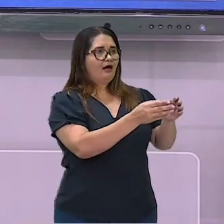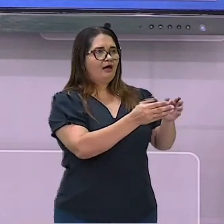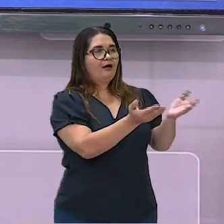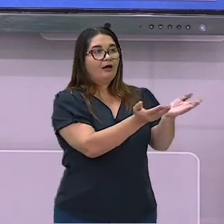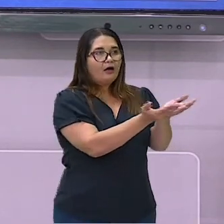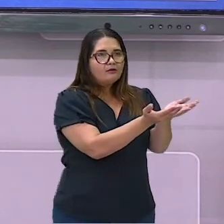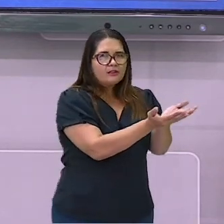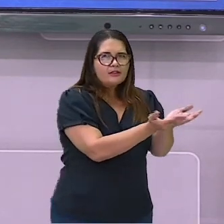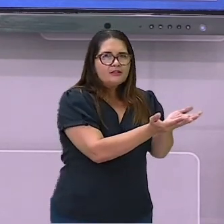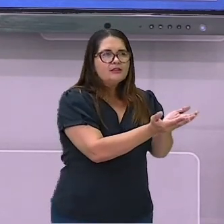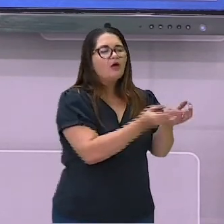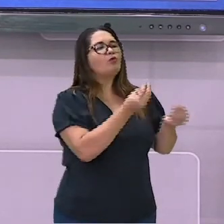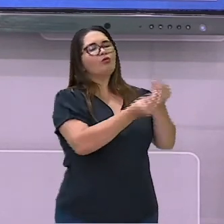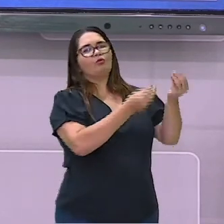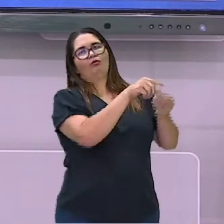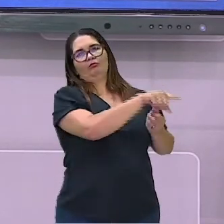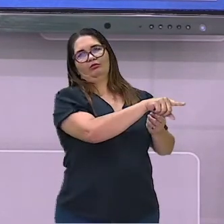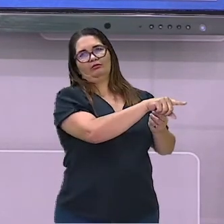território,